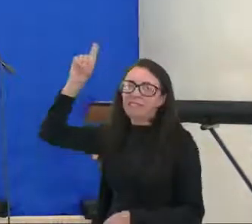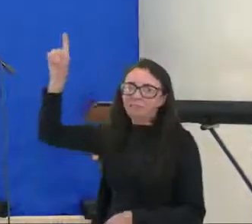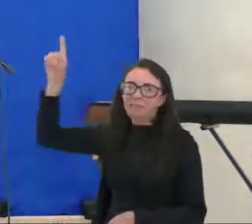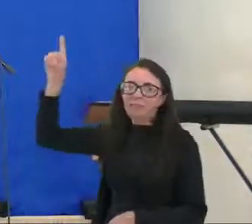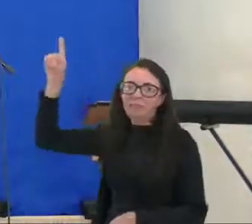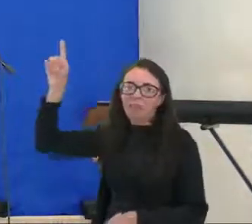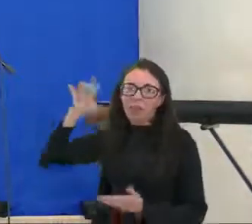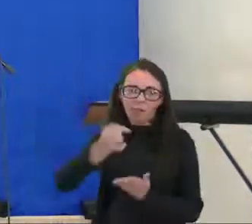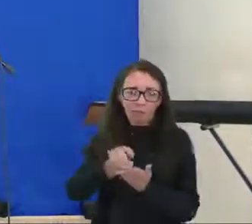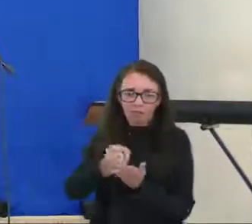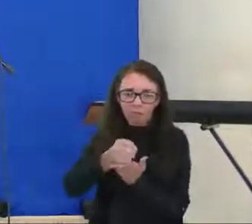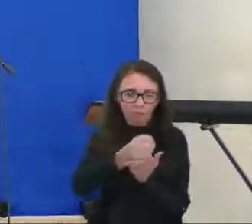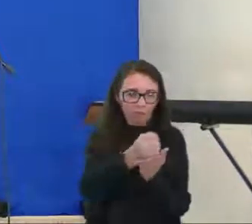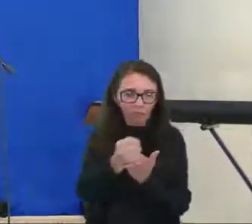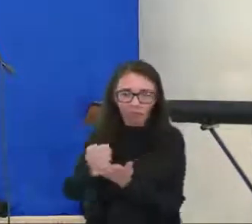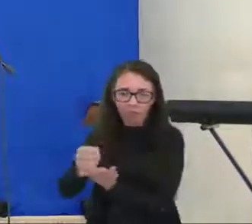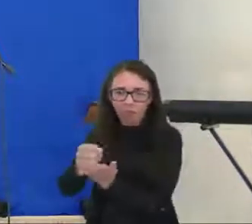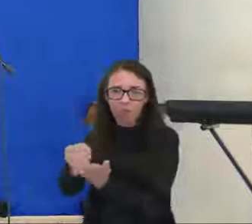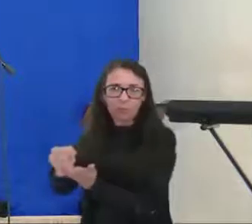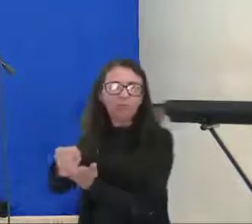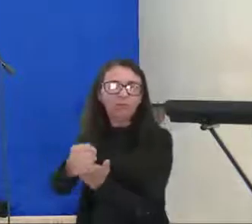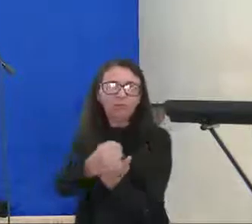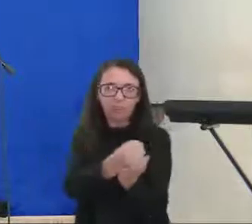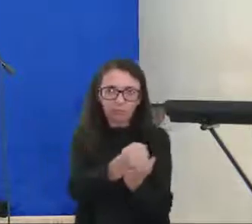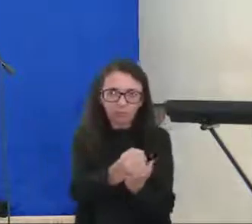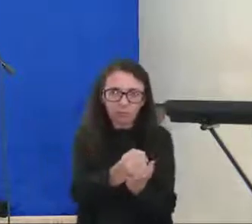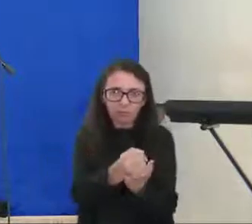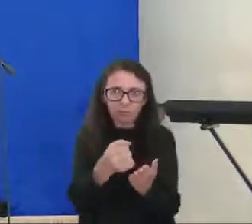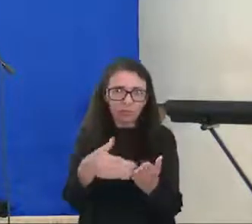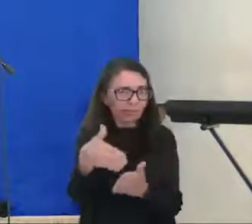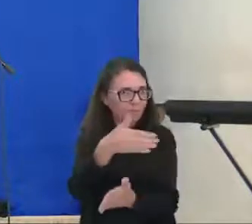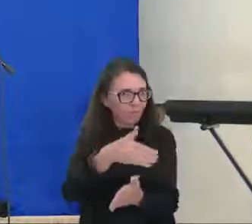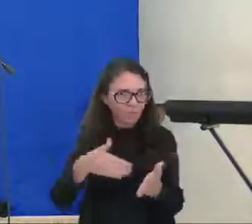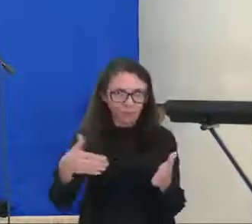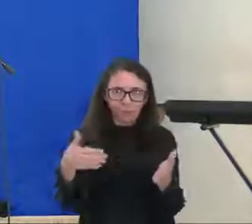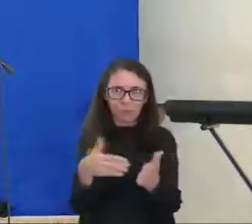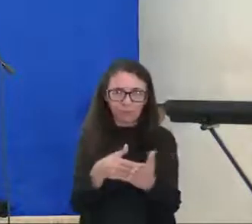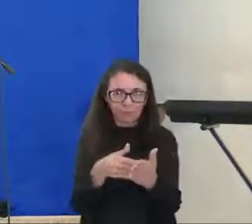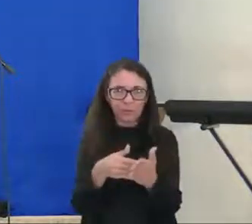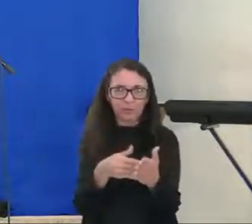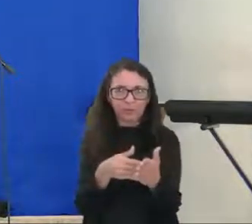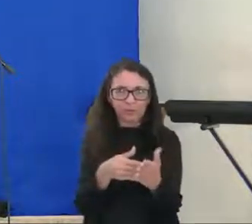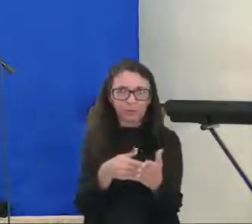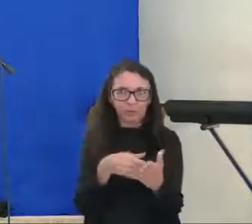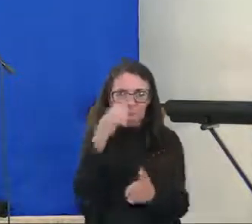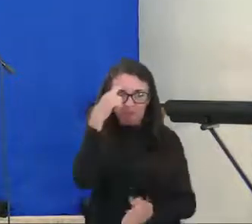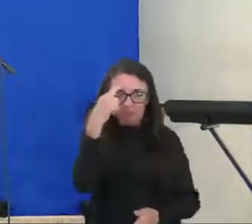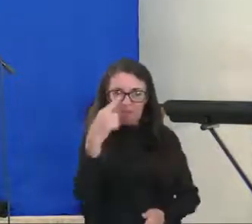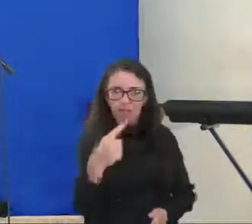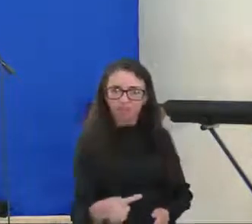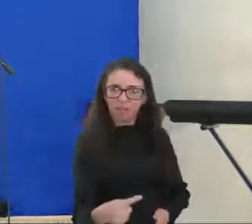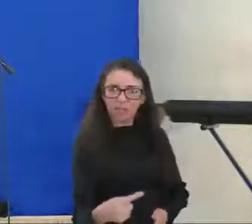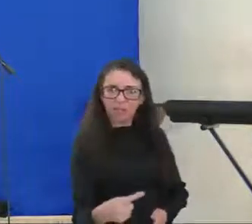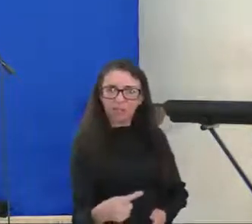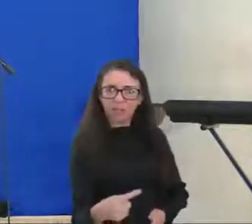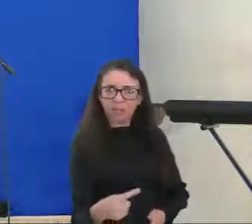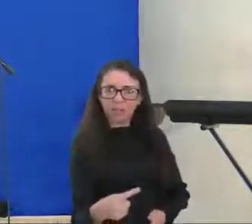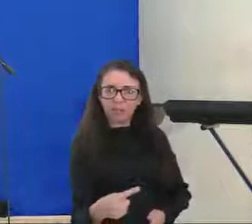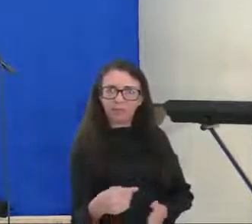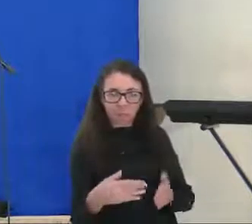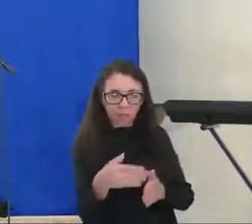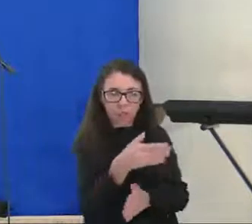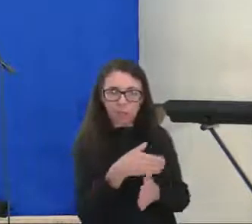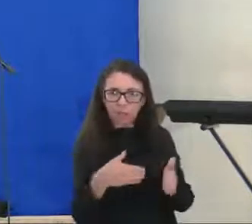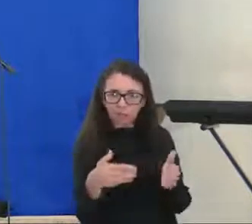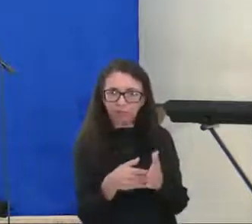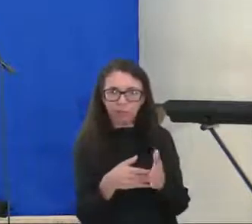na lição, ele é composto de muitas partes, muitos membros. Não é um só. Então,